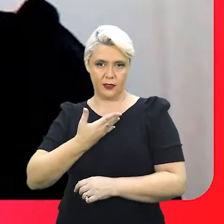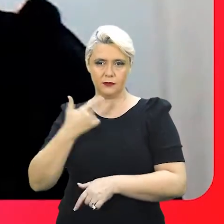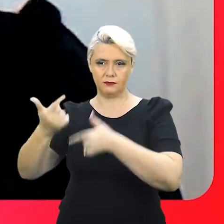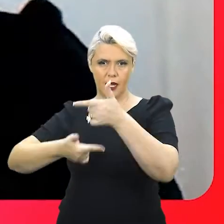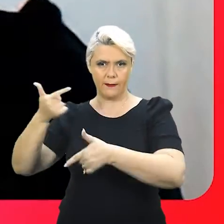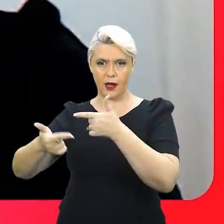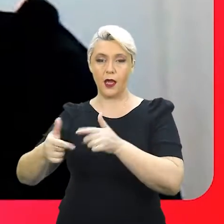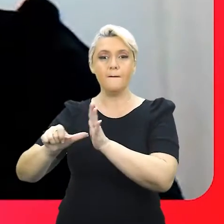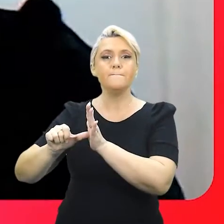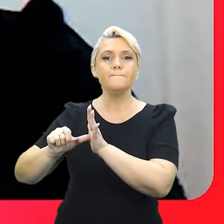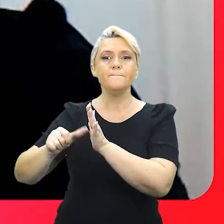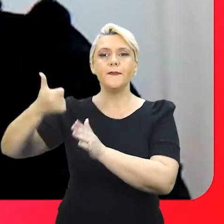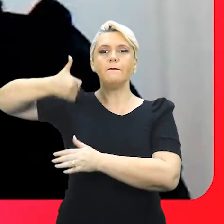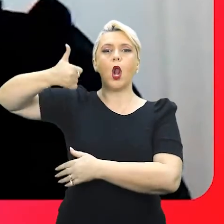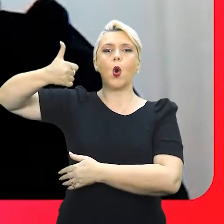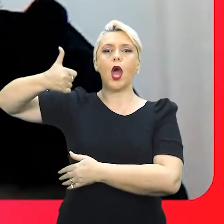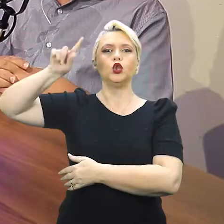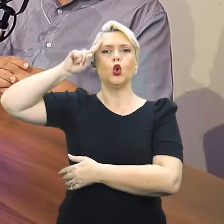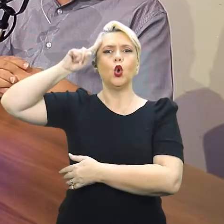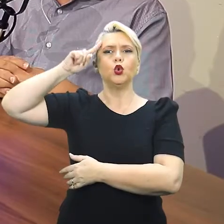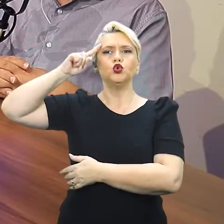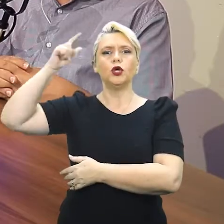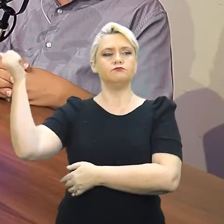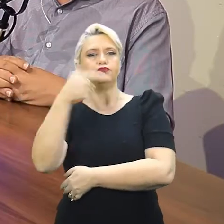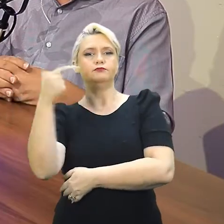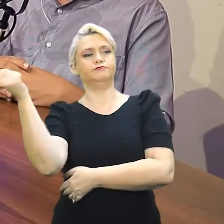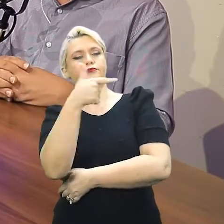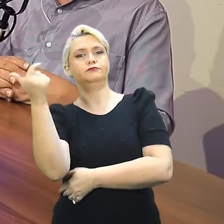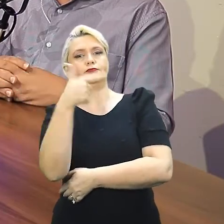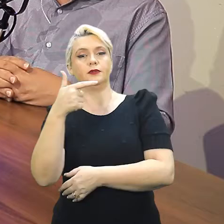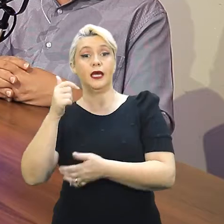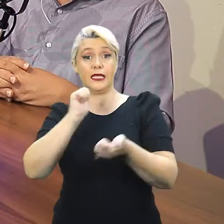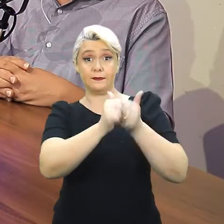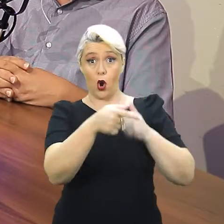éramos primeiro lugar todo dia. A gente batia no